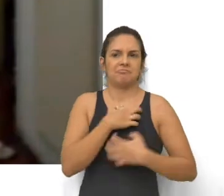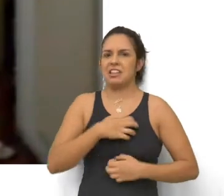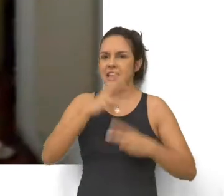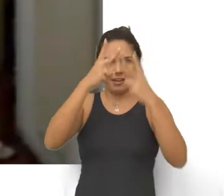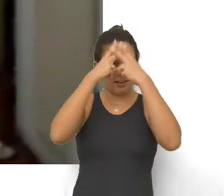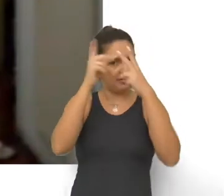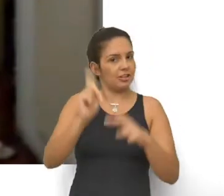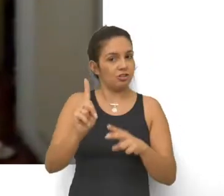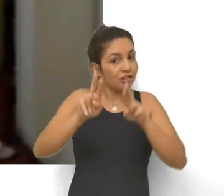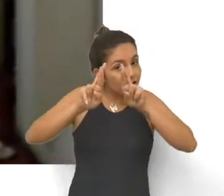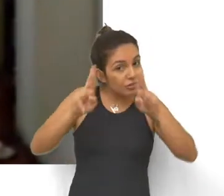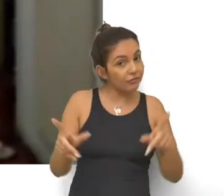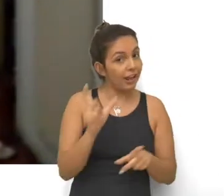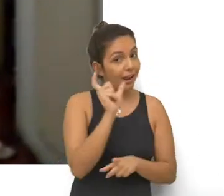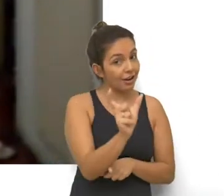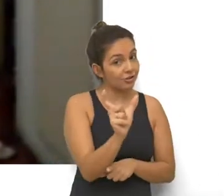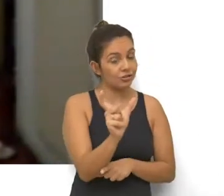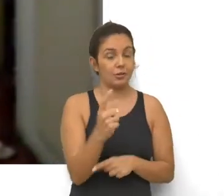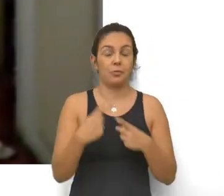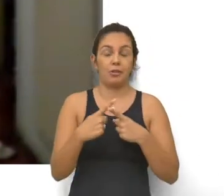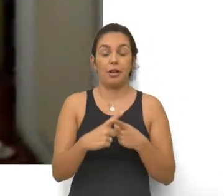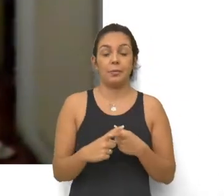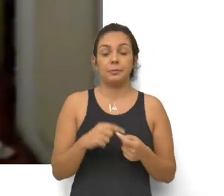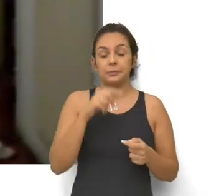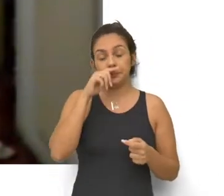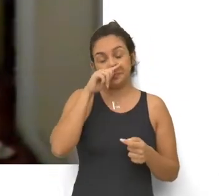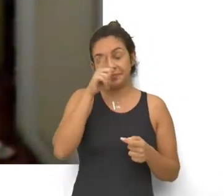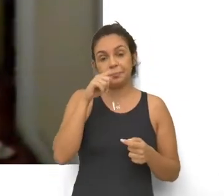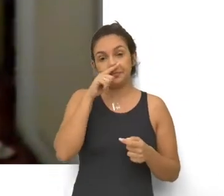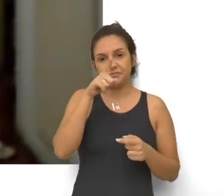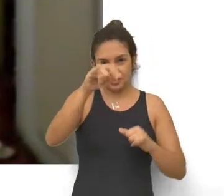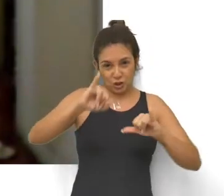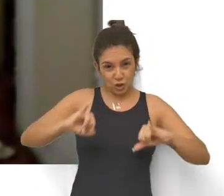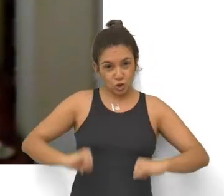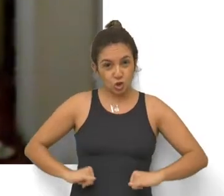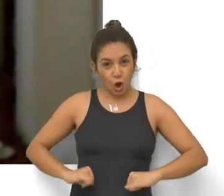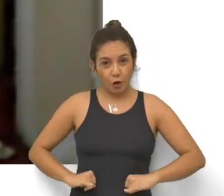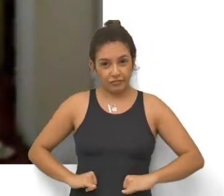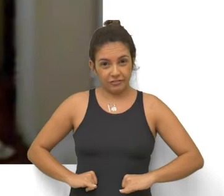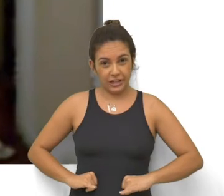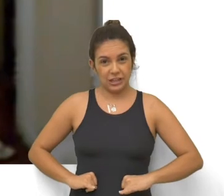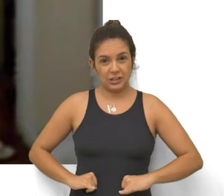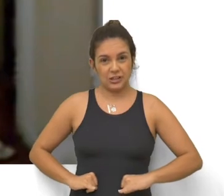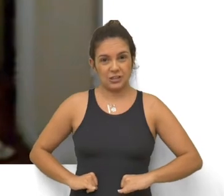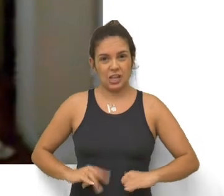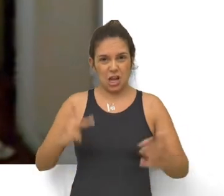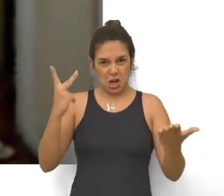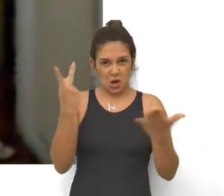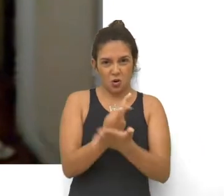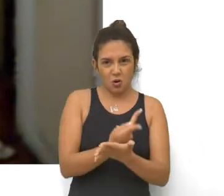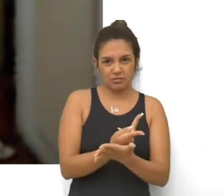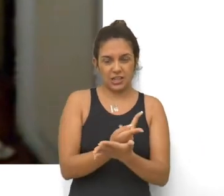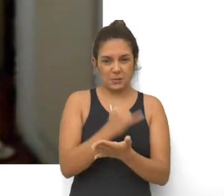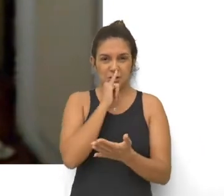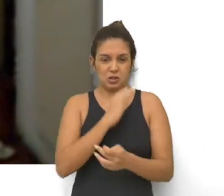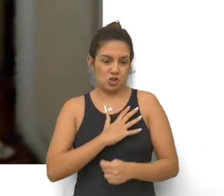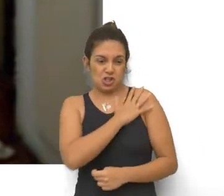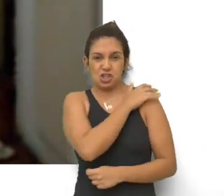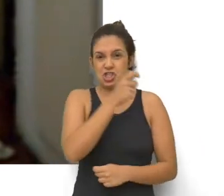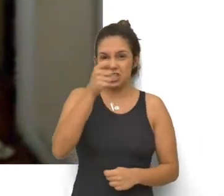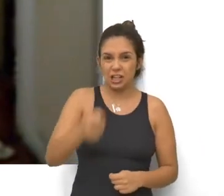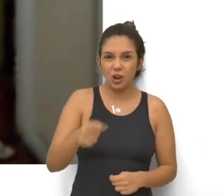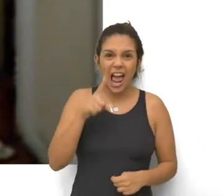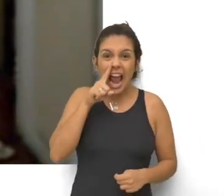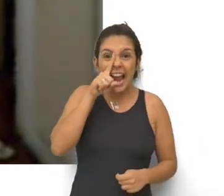É completamente diferente. Quando você sofre um agravo, e no caso da ditadura militar foram